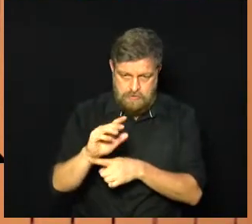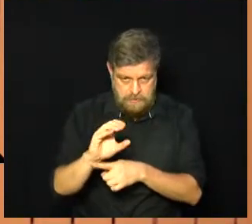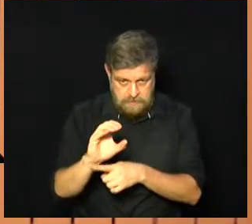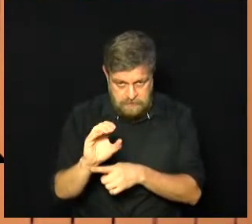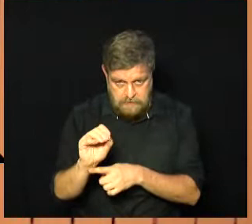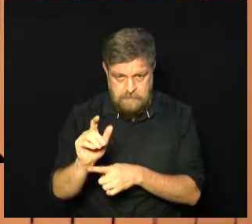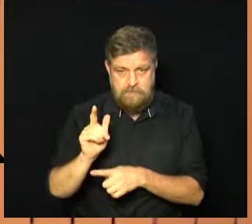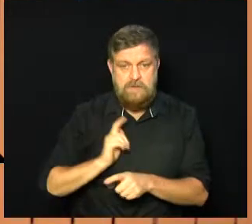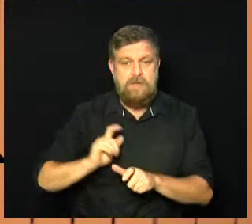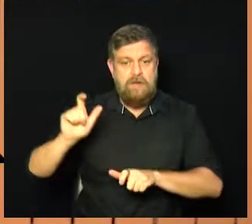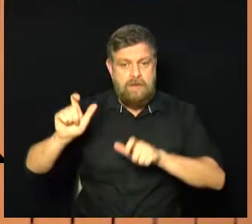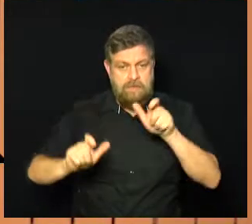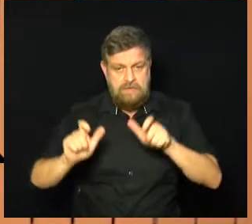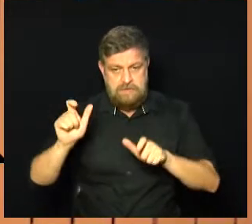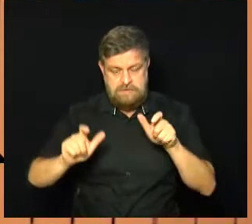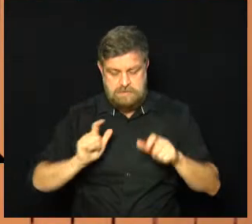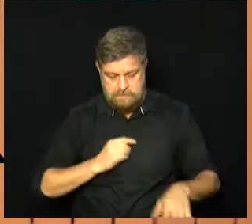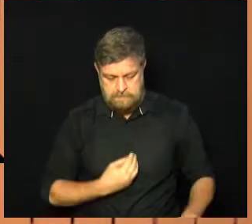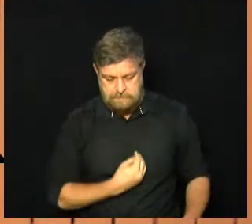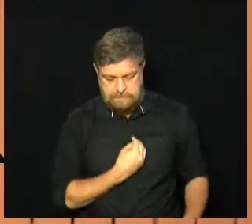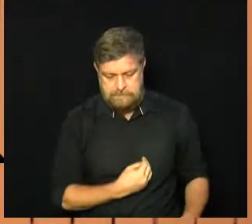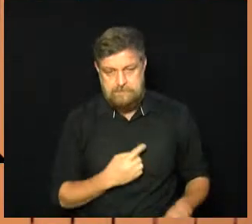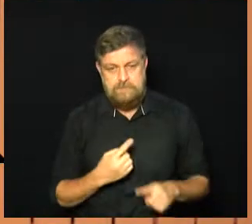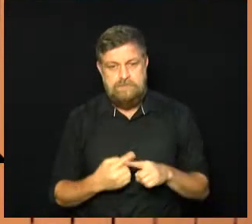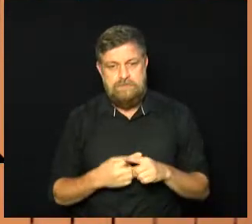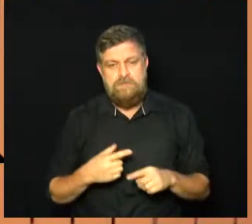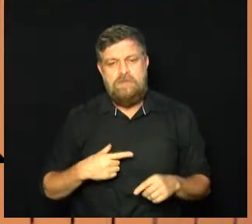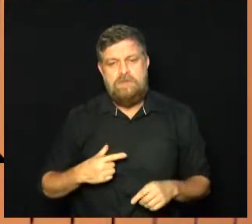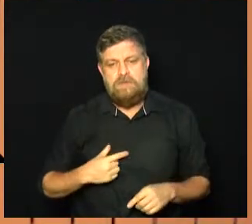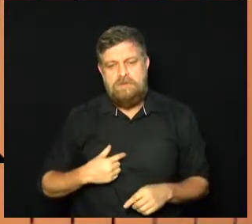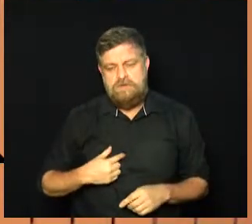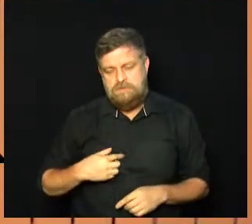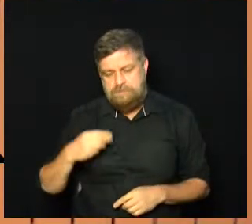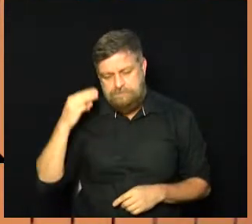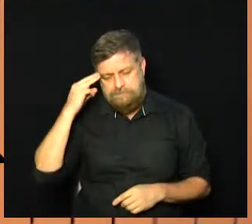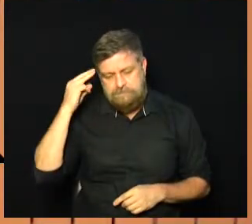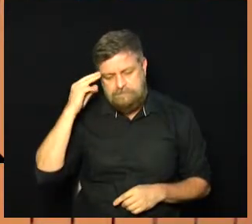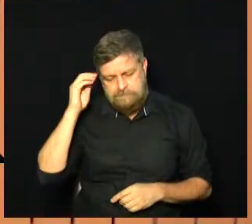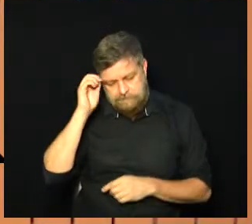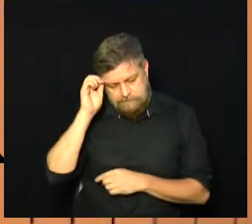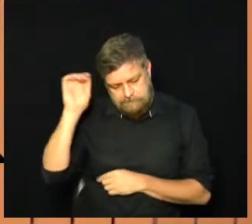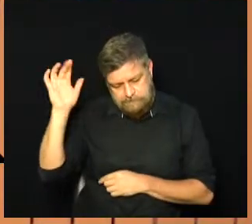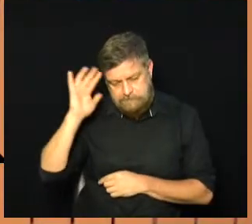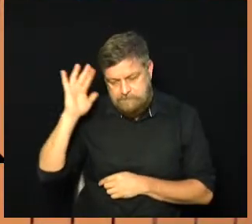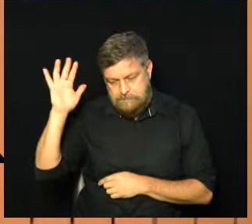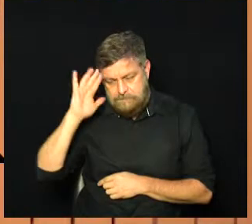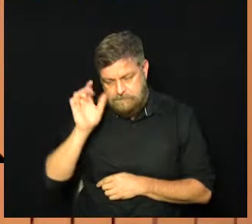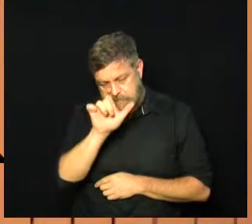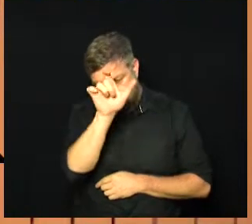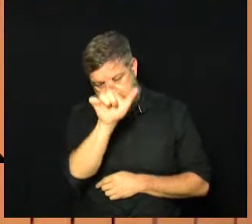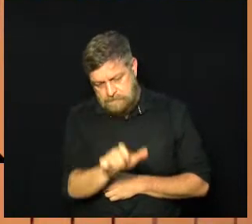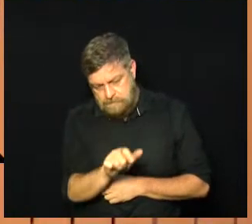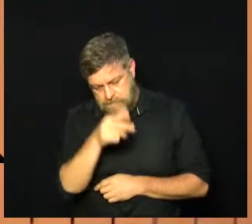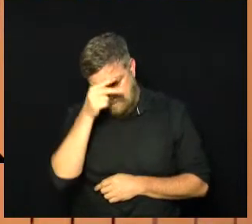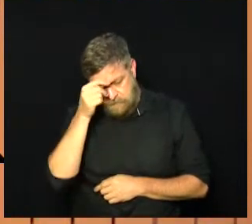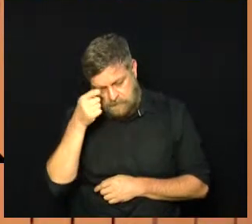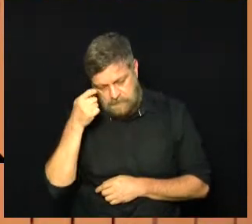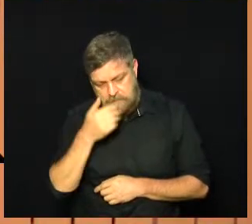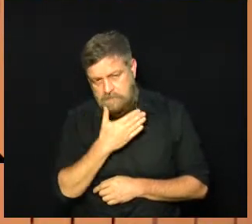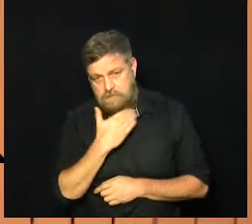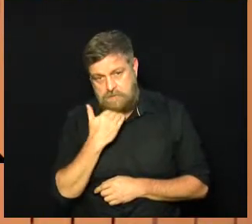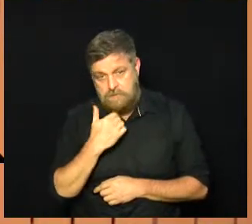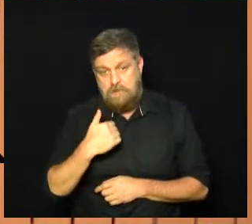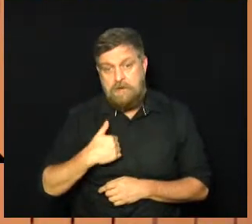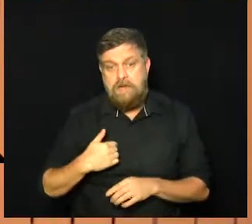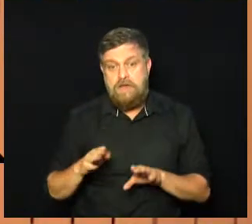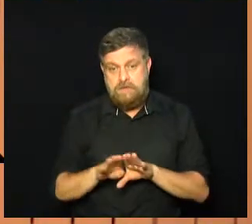vieram também prestigiar o evento, porque tinham essa memória, né, do Toninho. É sempre importante ressaltar que eu tenho uma lembrança muito forte